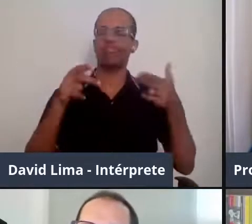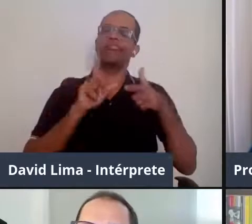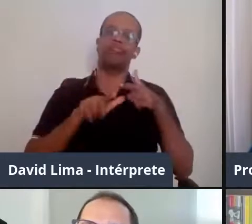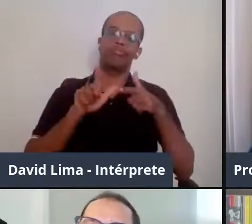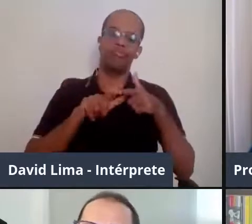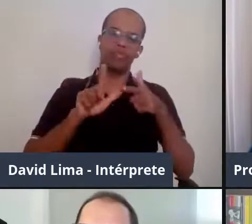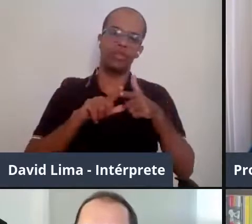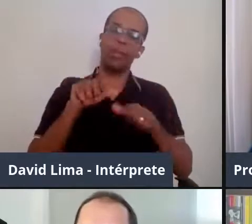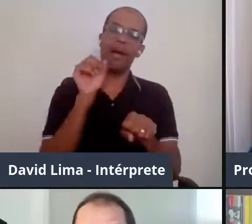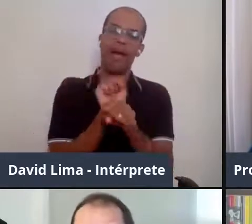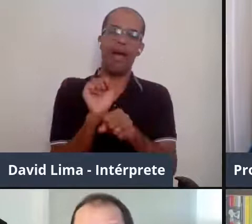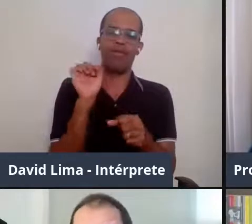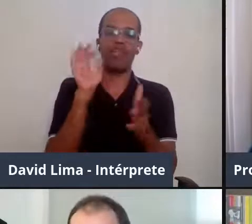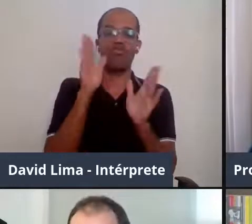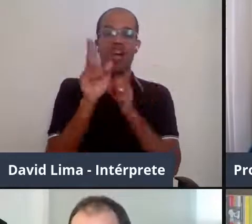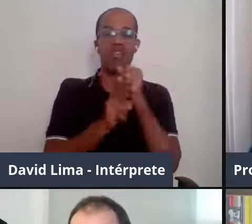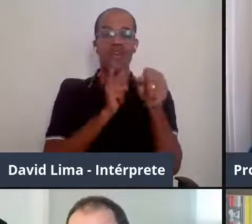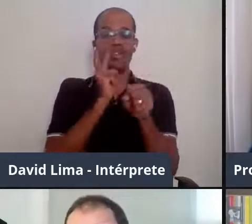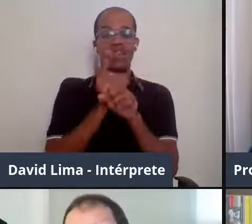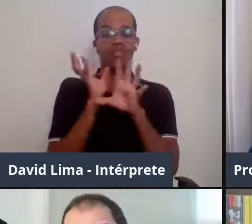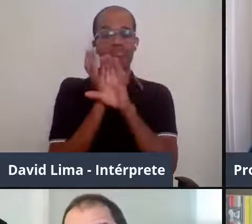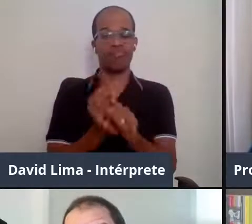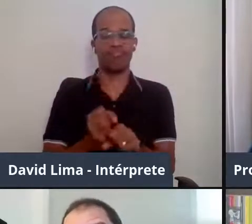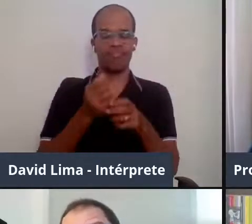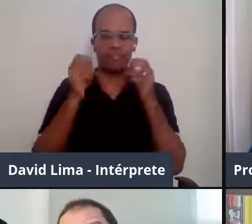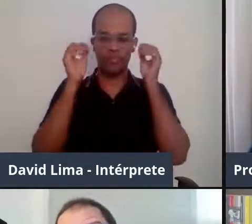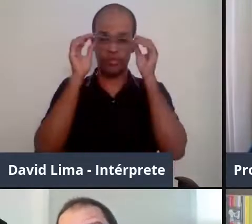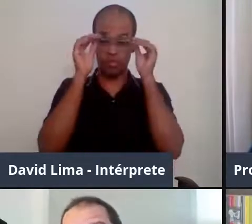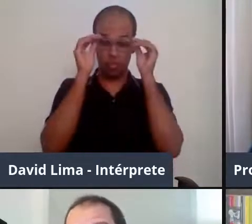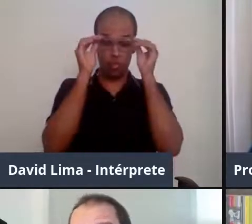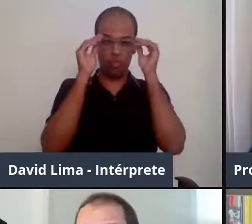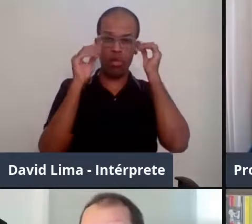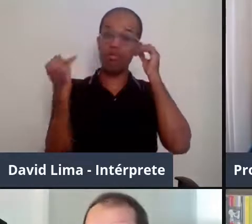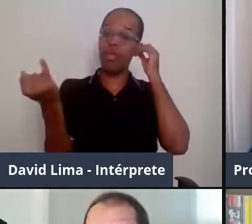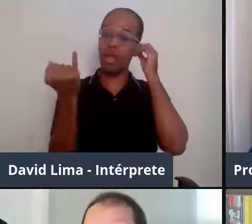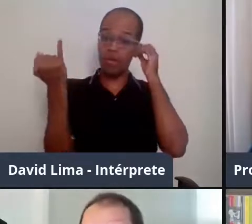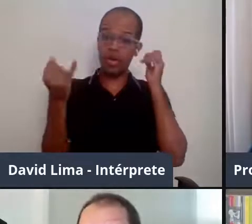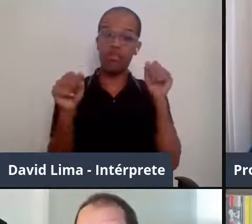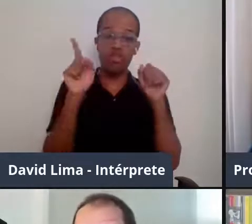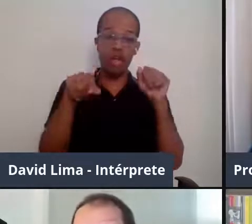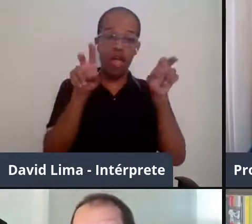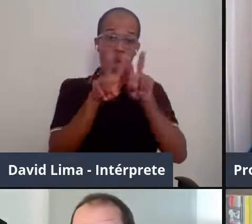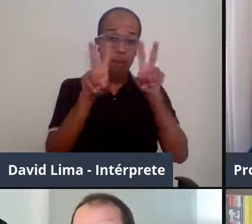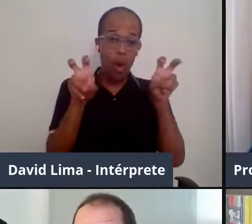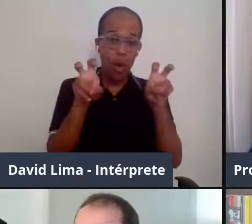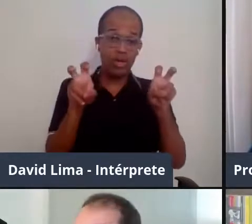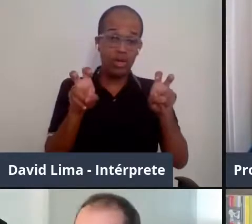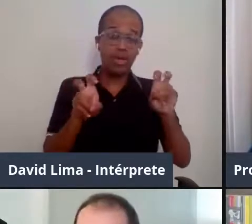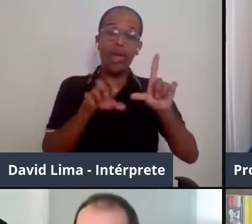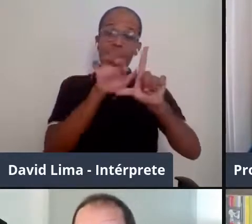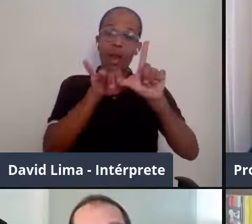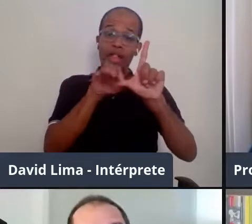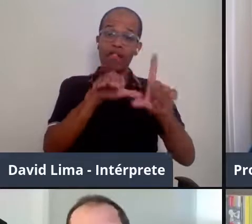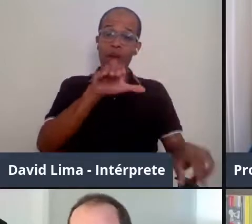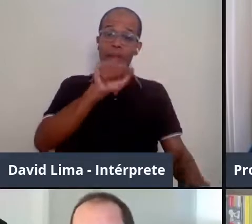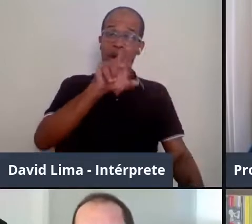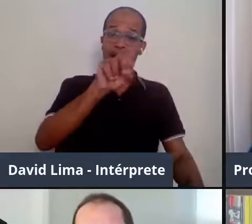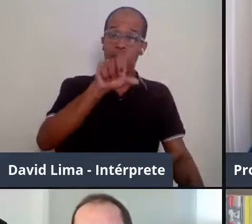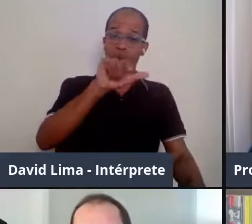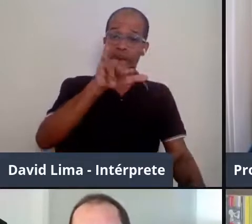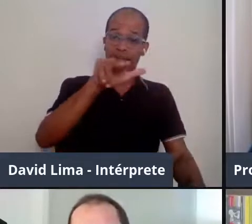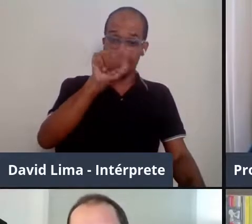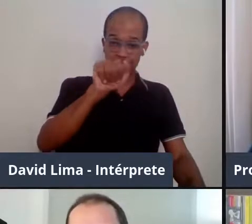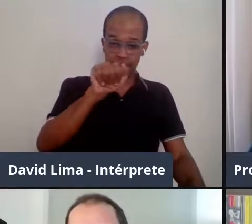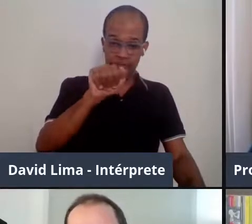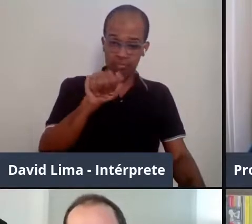está parada agora há 2 anos. Mas eu acho que é questão muito importante e uma questão que a plataforma Carolina Borri não